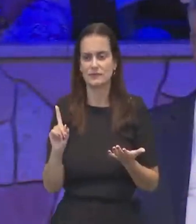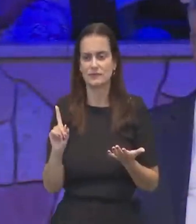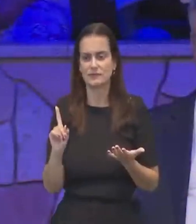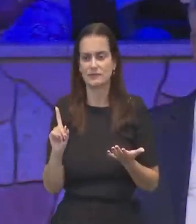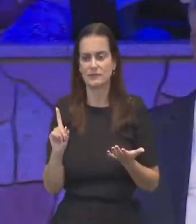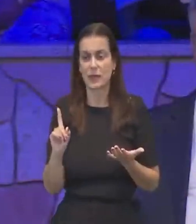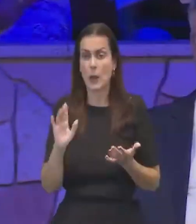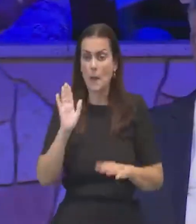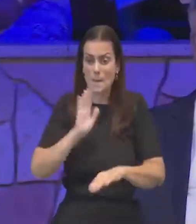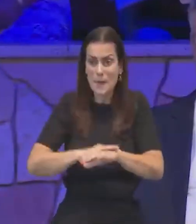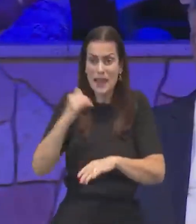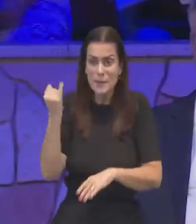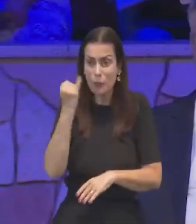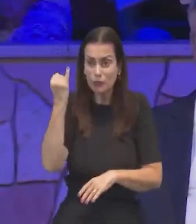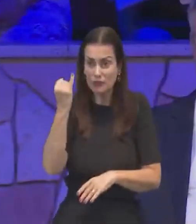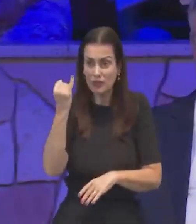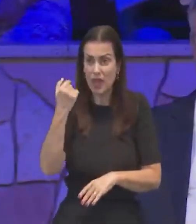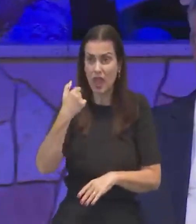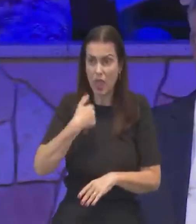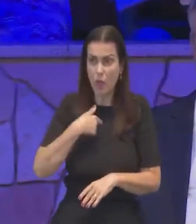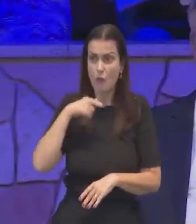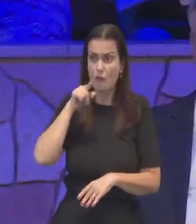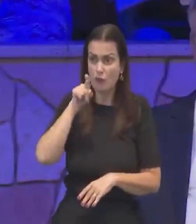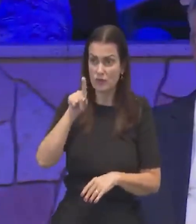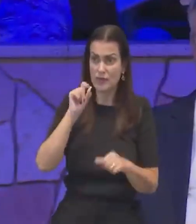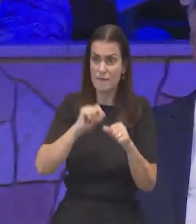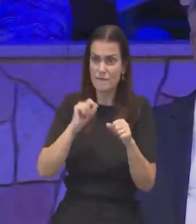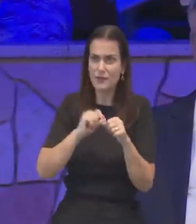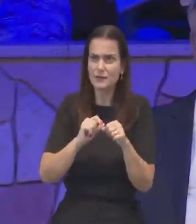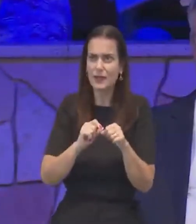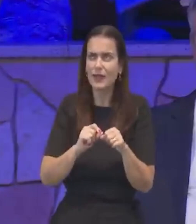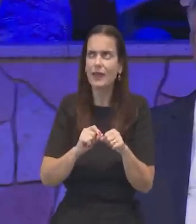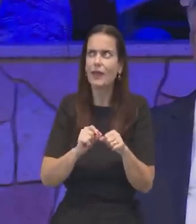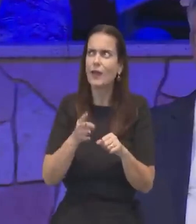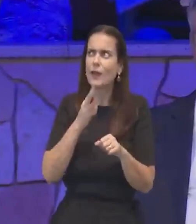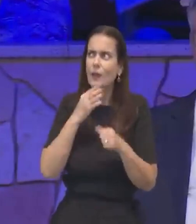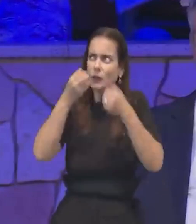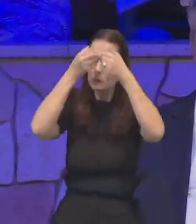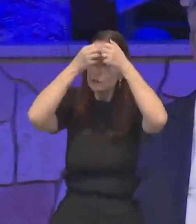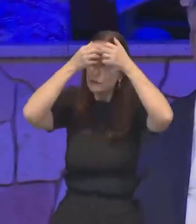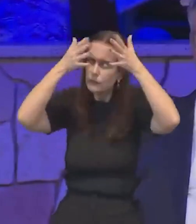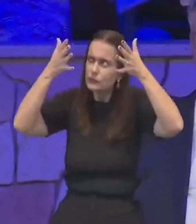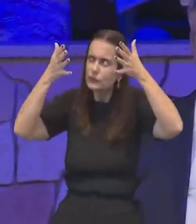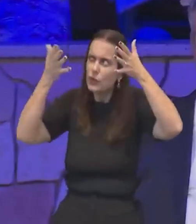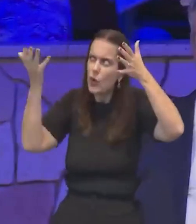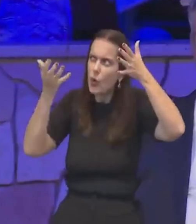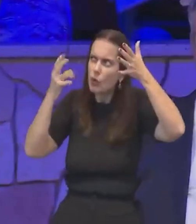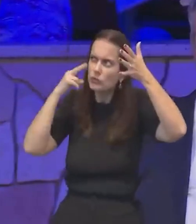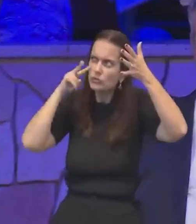O importante é o que eu e você iremos fazer com essas palavras que nós ouvimos.